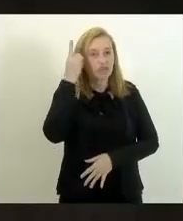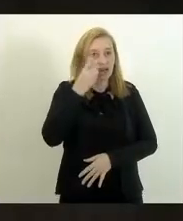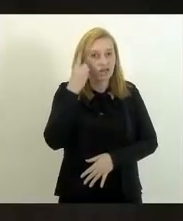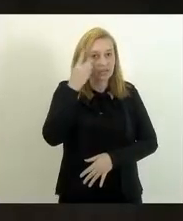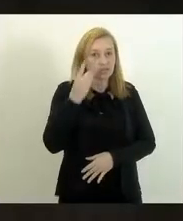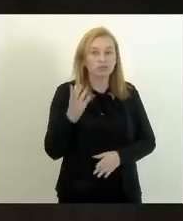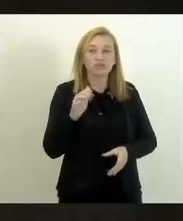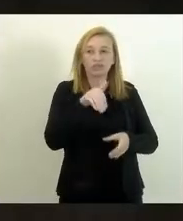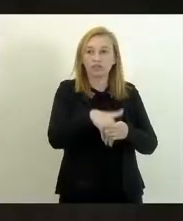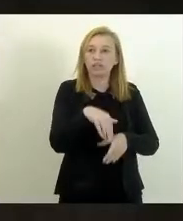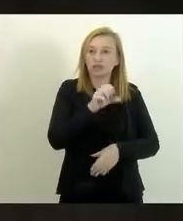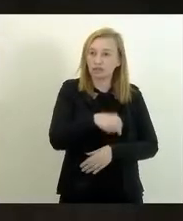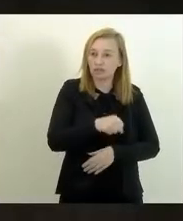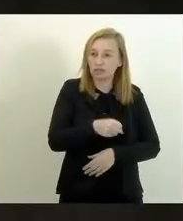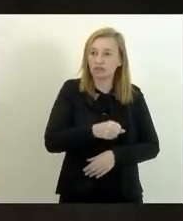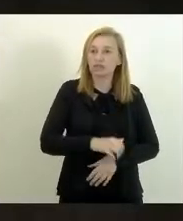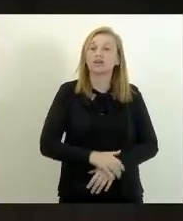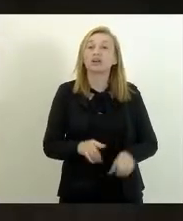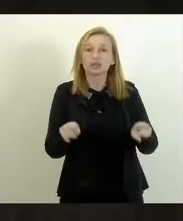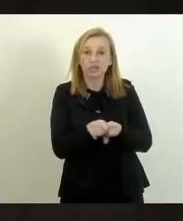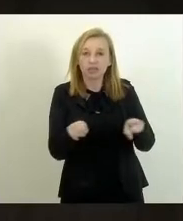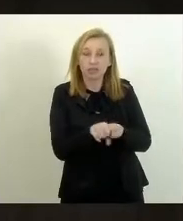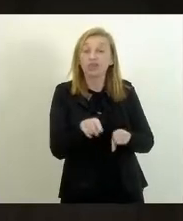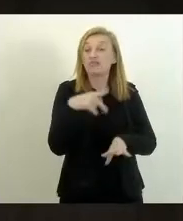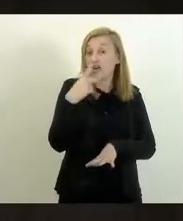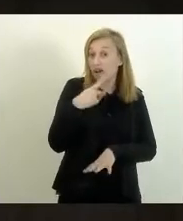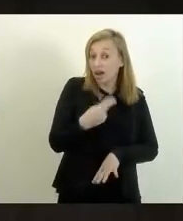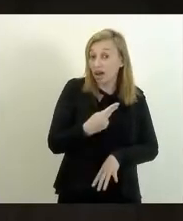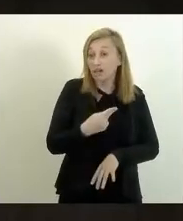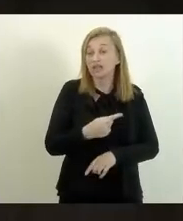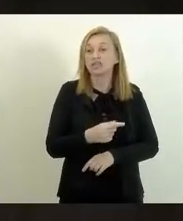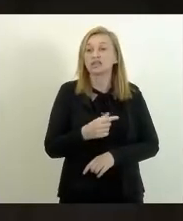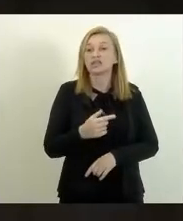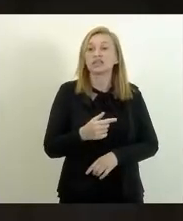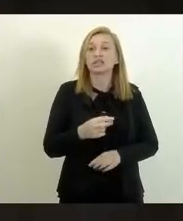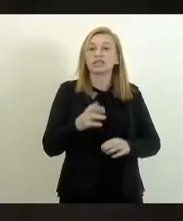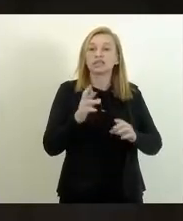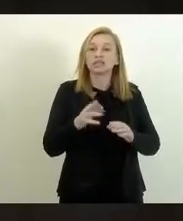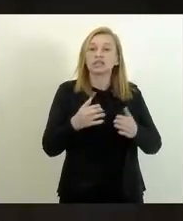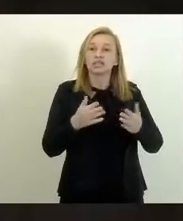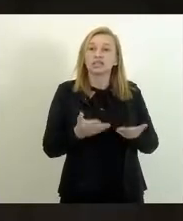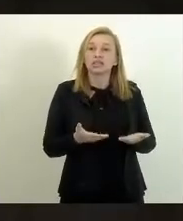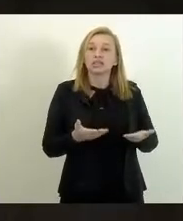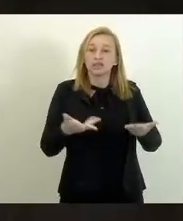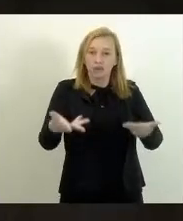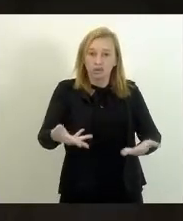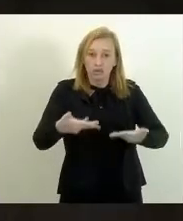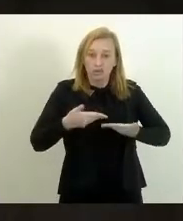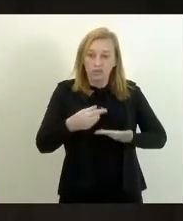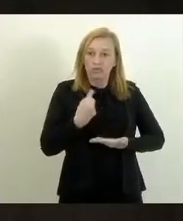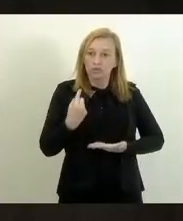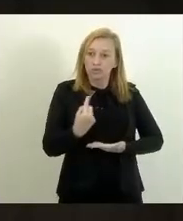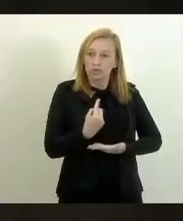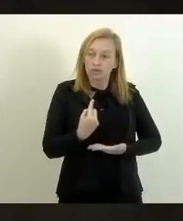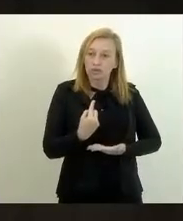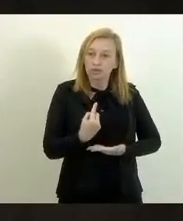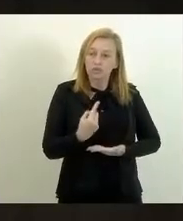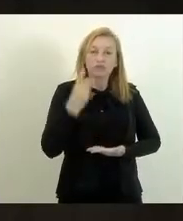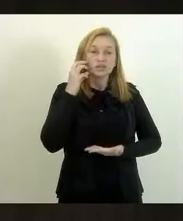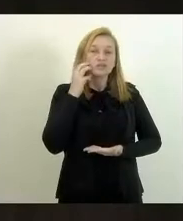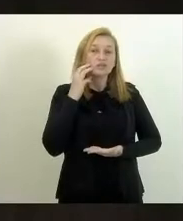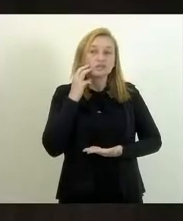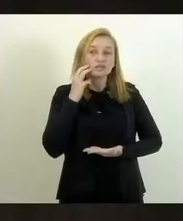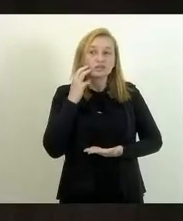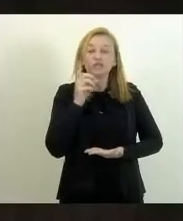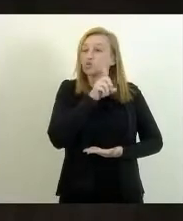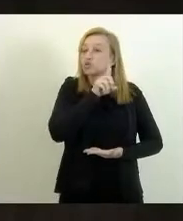que votaram favoráveis, e também dizer e referendar aqui o nosso convite, deputado Valdec Carneiro, para